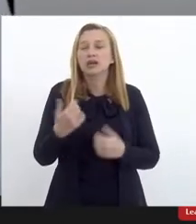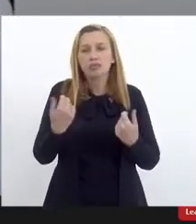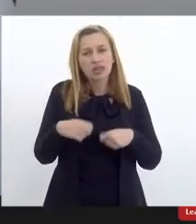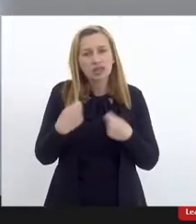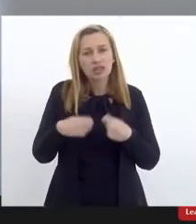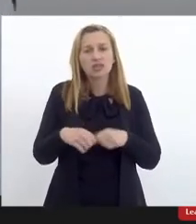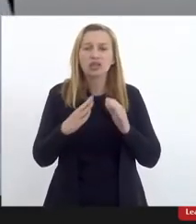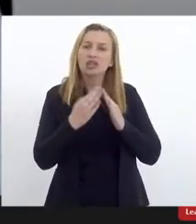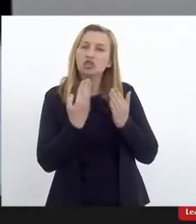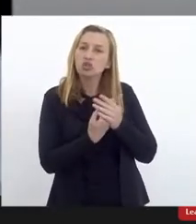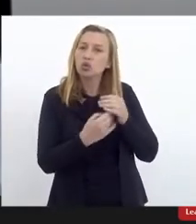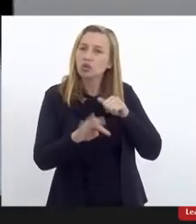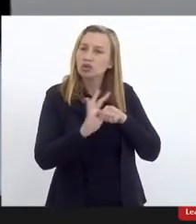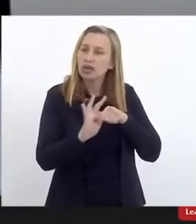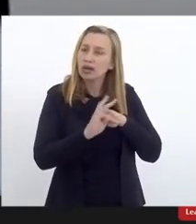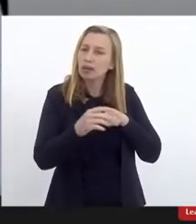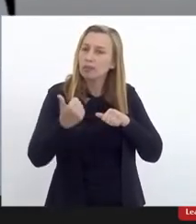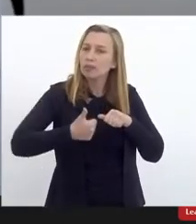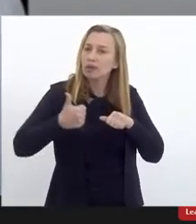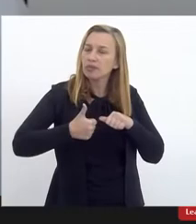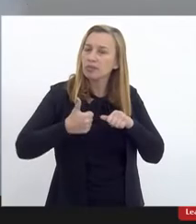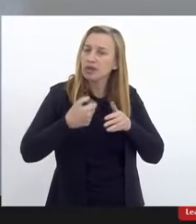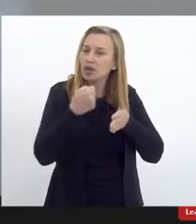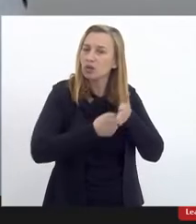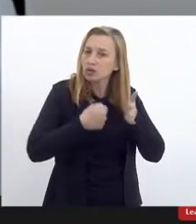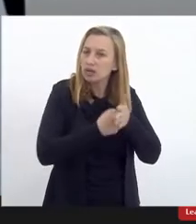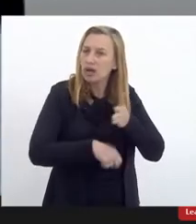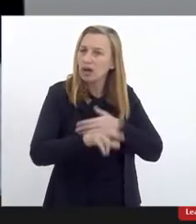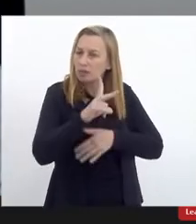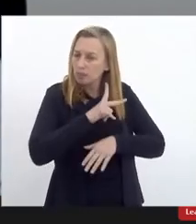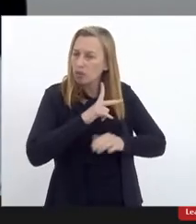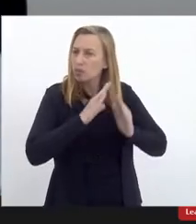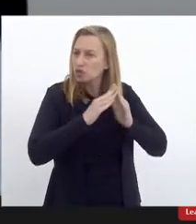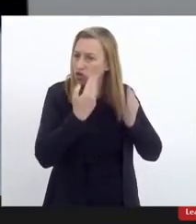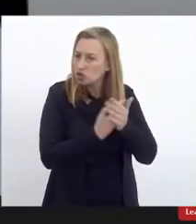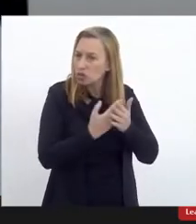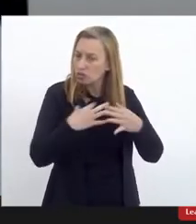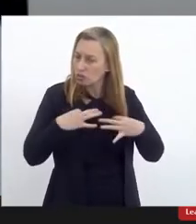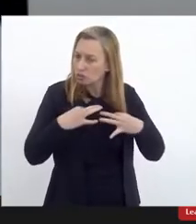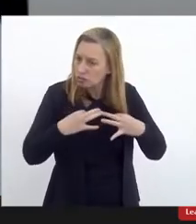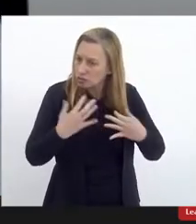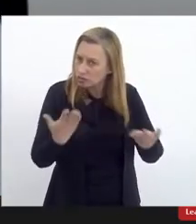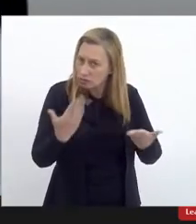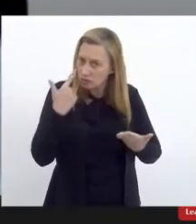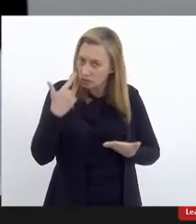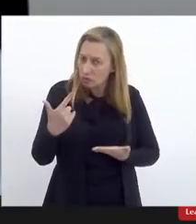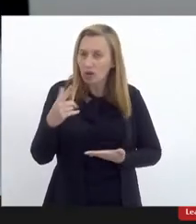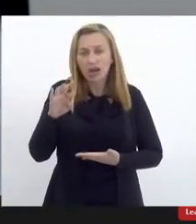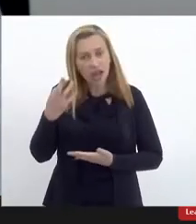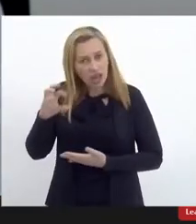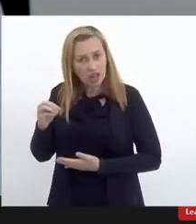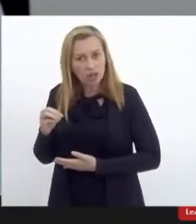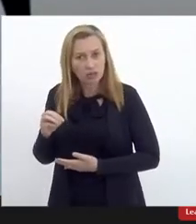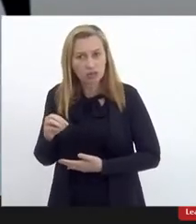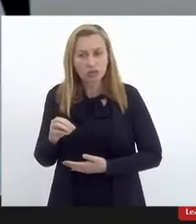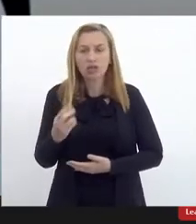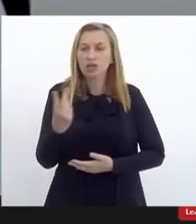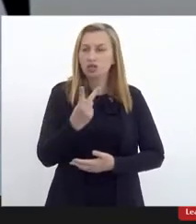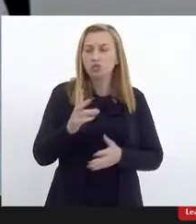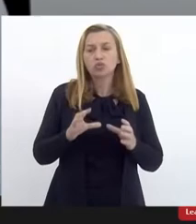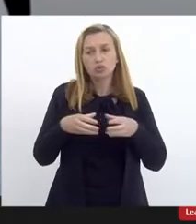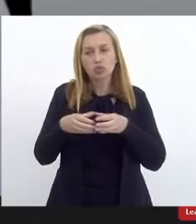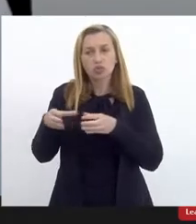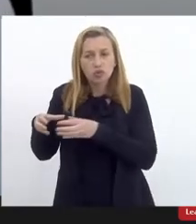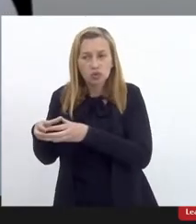a FAETEC, eu acho que a primeira a lutar é a própria FAETEC, e nós estamos à disposição, viu, Carrilho? Estamos à disposição aqui as duas